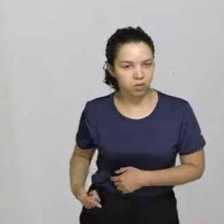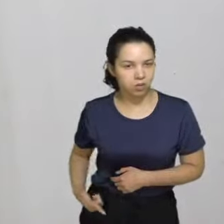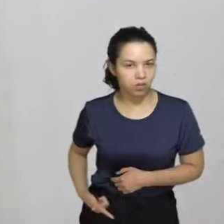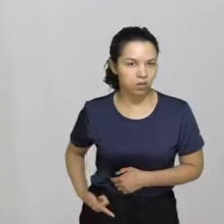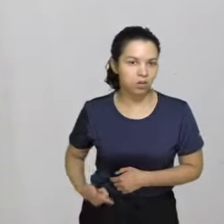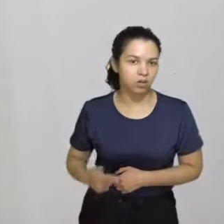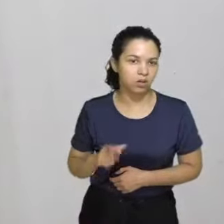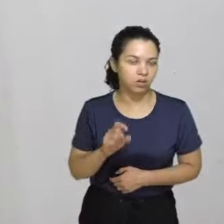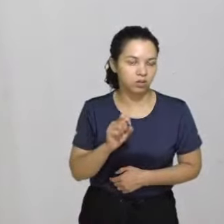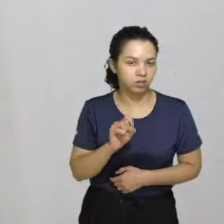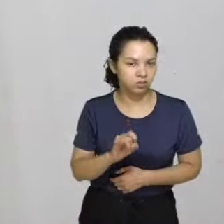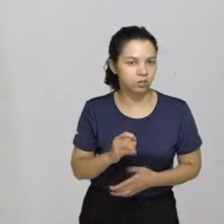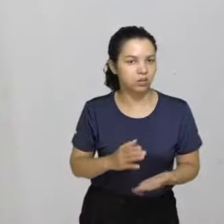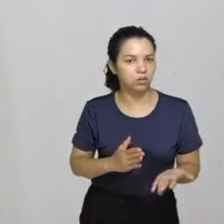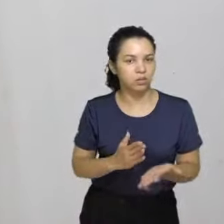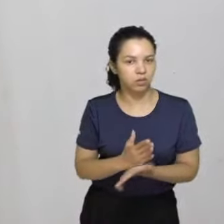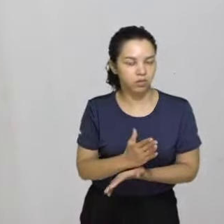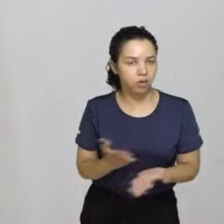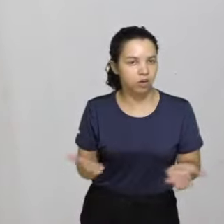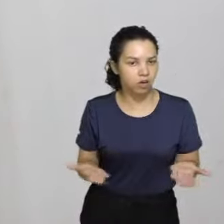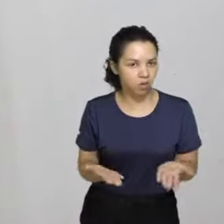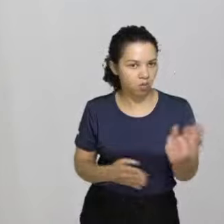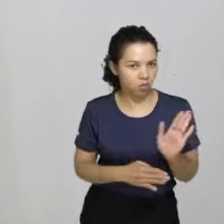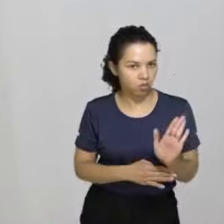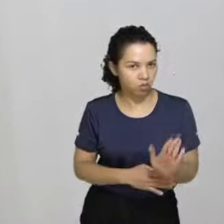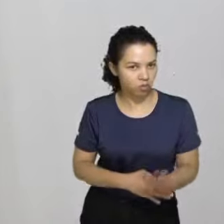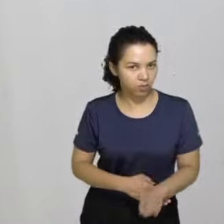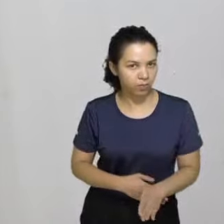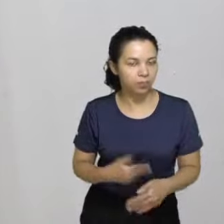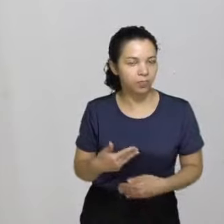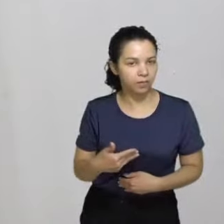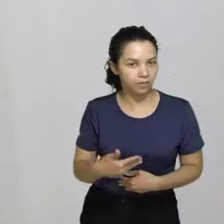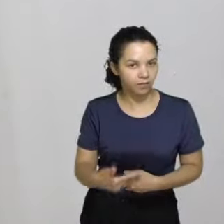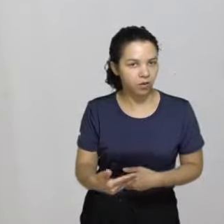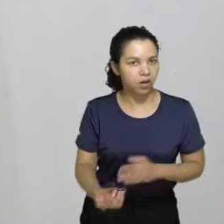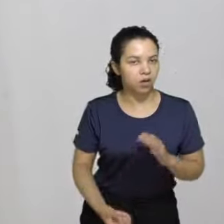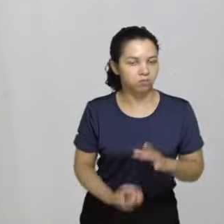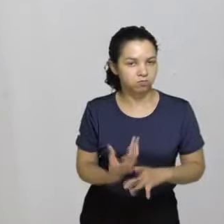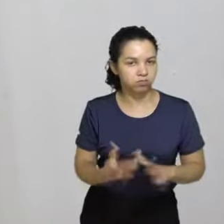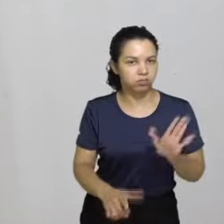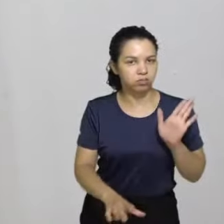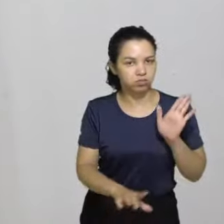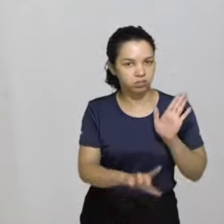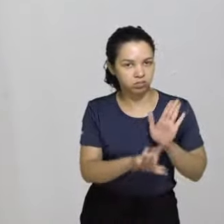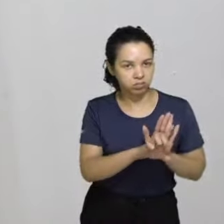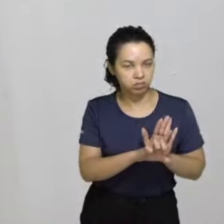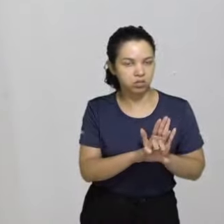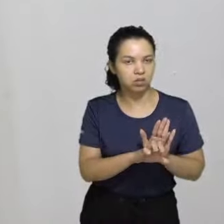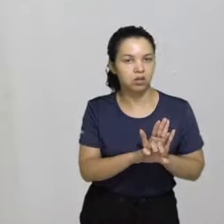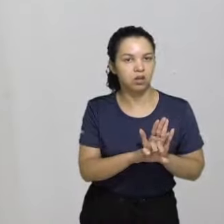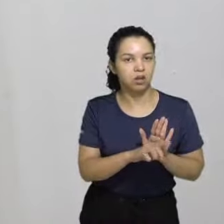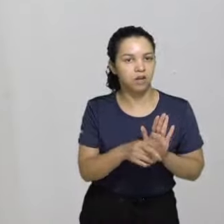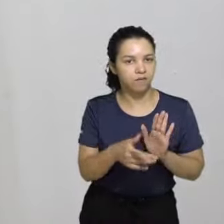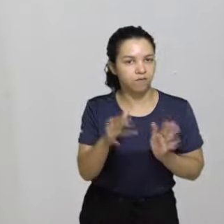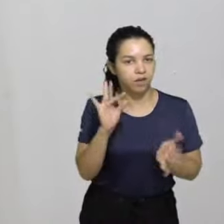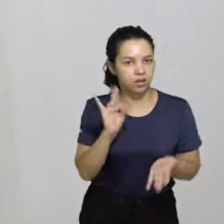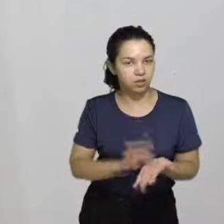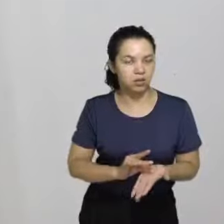se aprovado na tarde de hoje, vai virar lei e vai virar uma